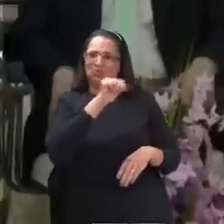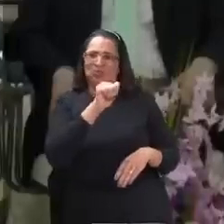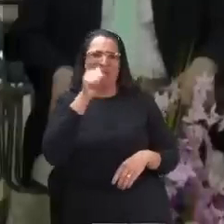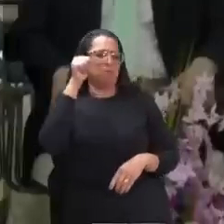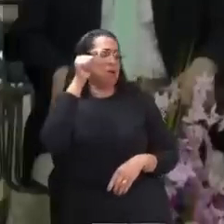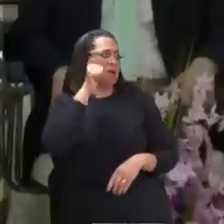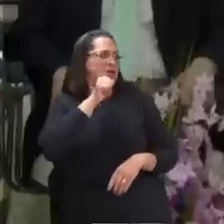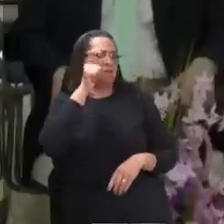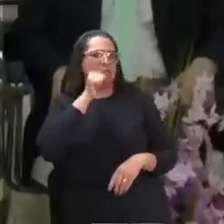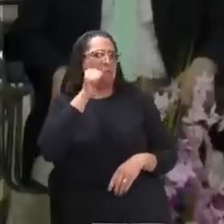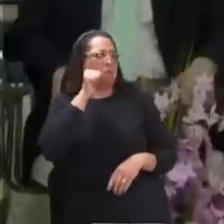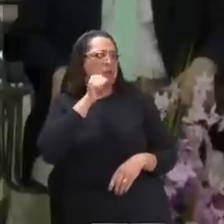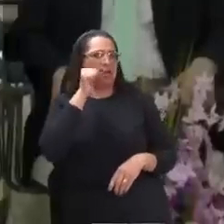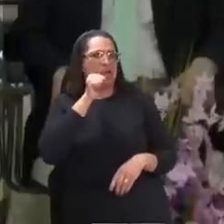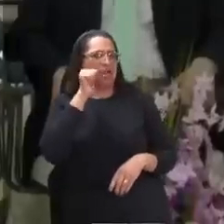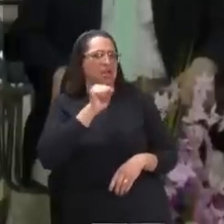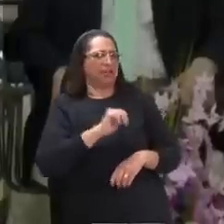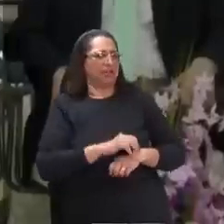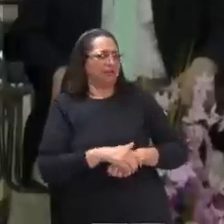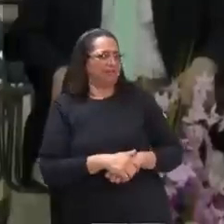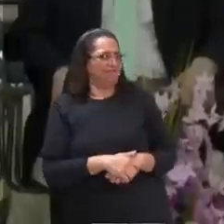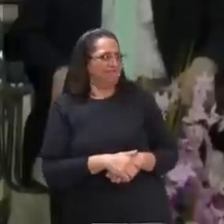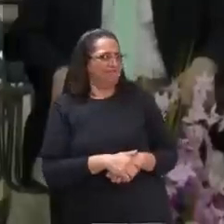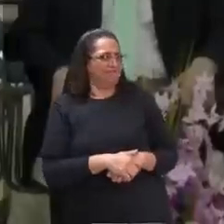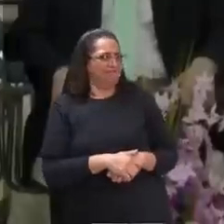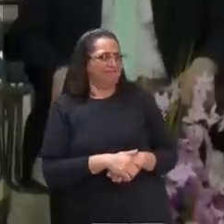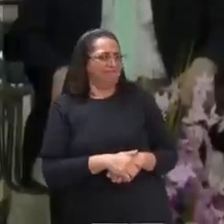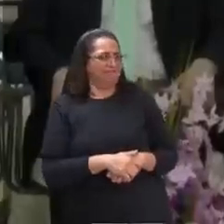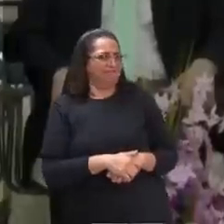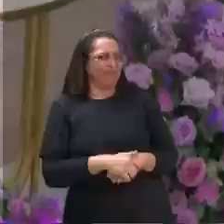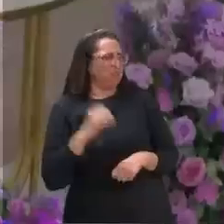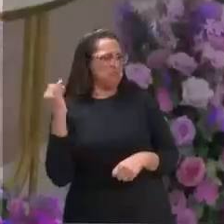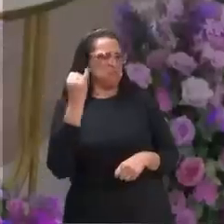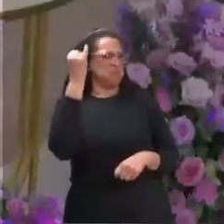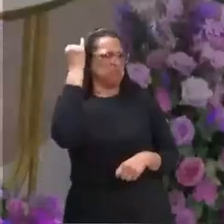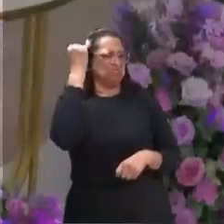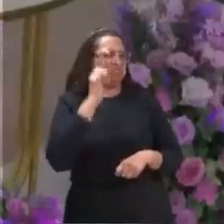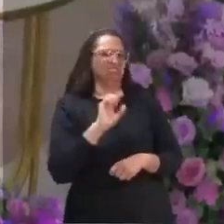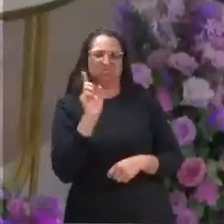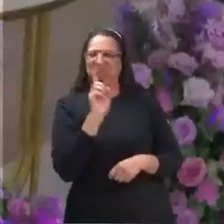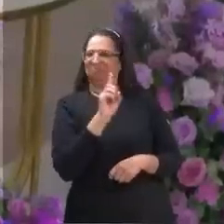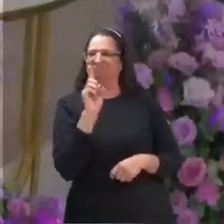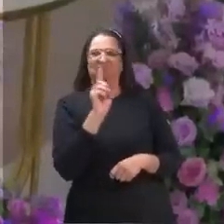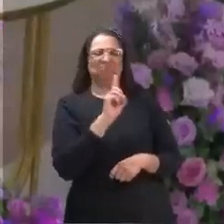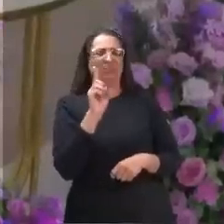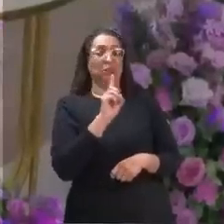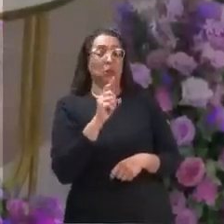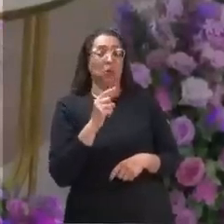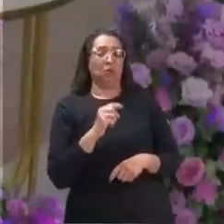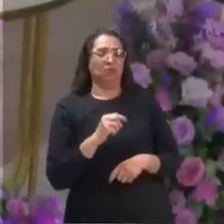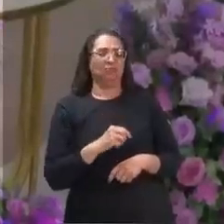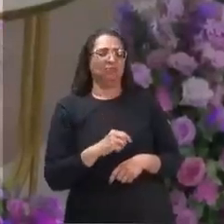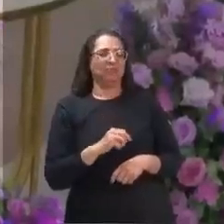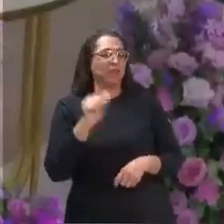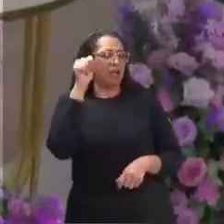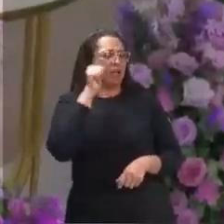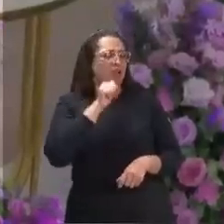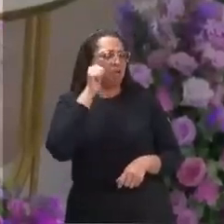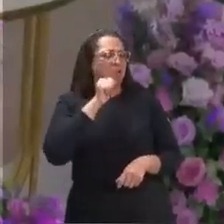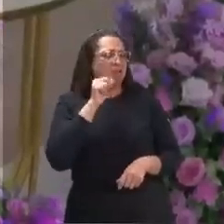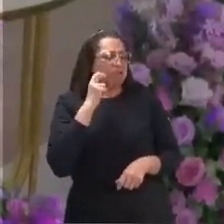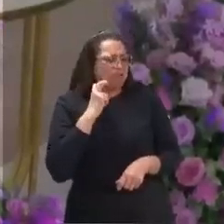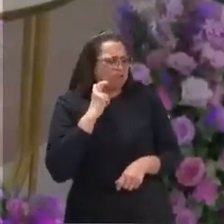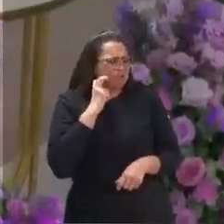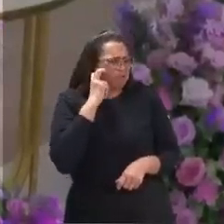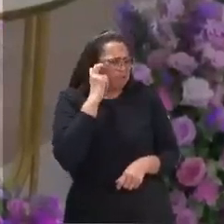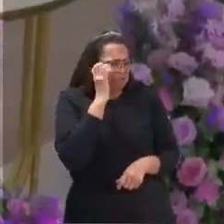eles não chamam uma mulher no apogeu. Ele vai no ápice da vergonha. A Bíblia diz